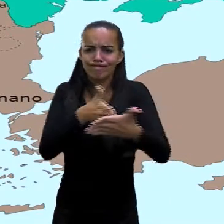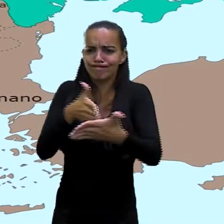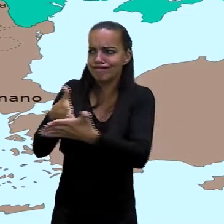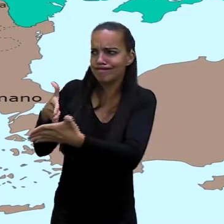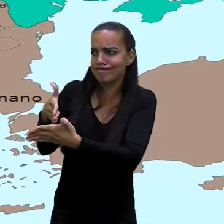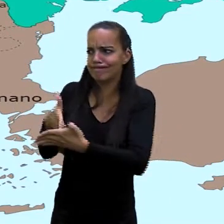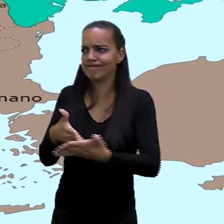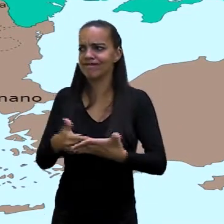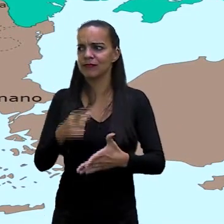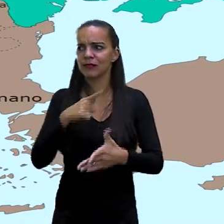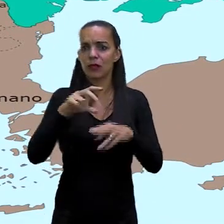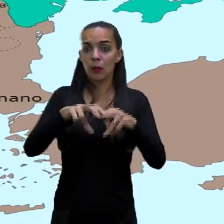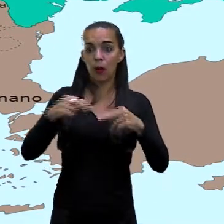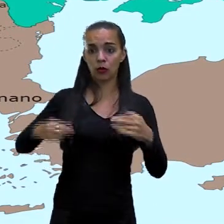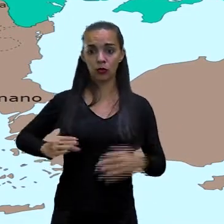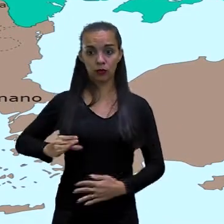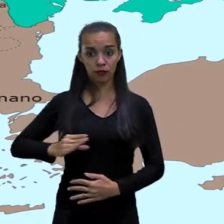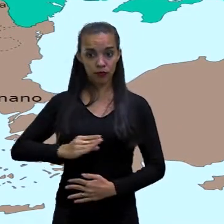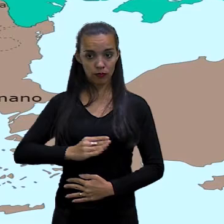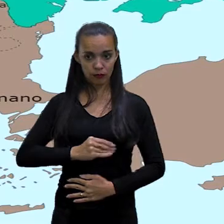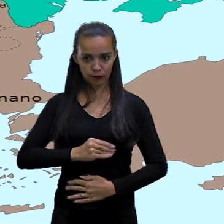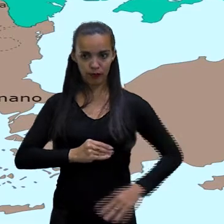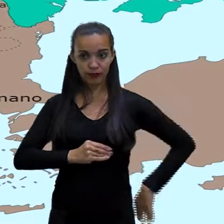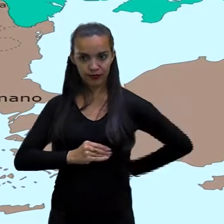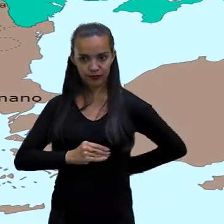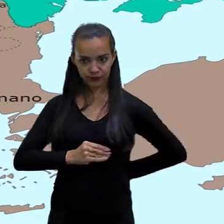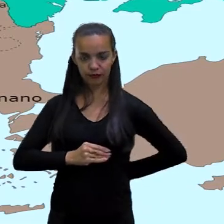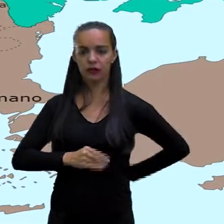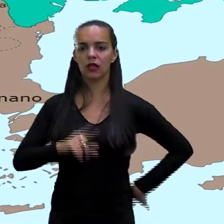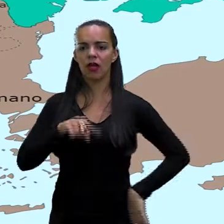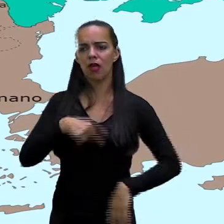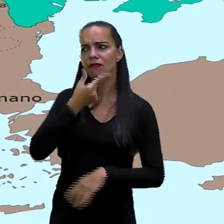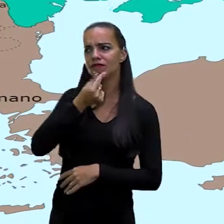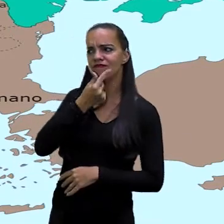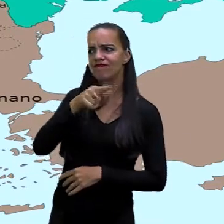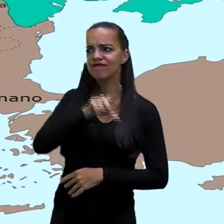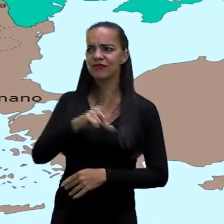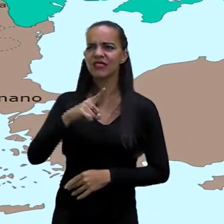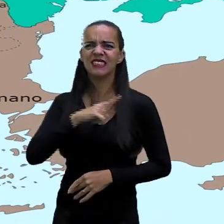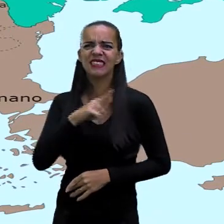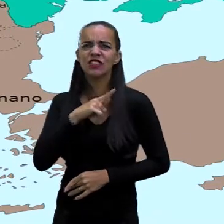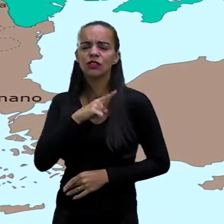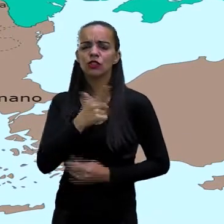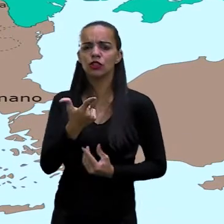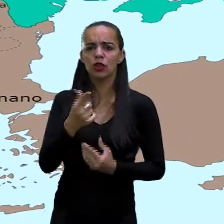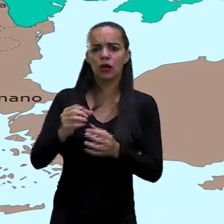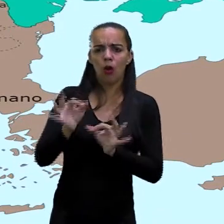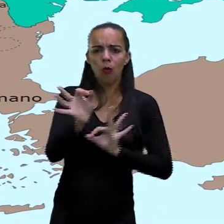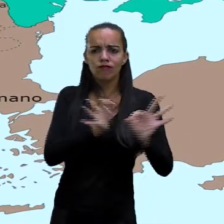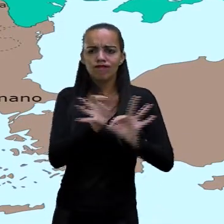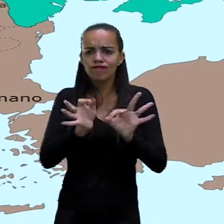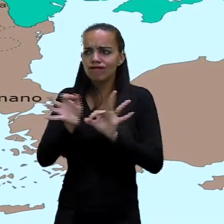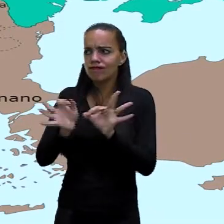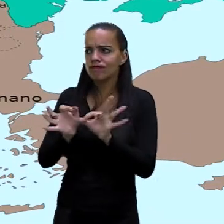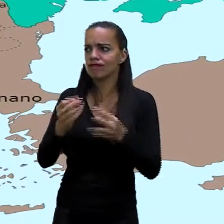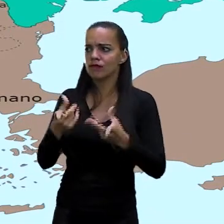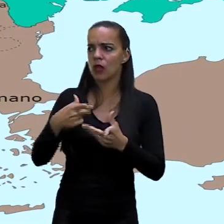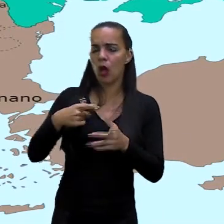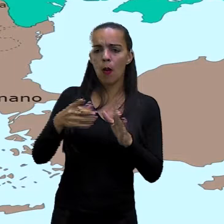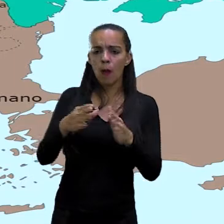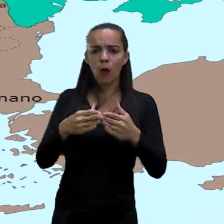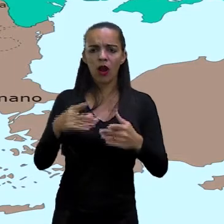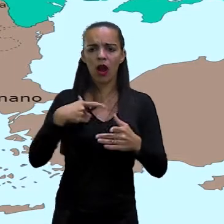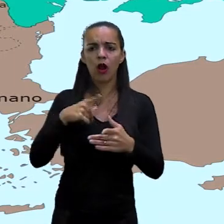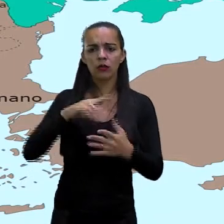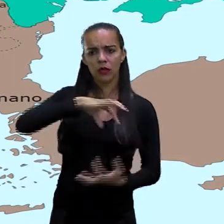continental napoleônico. Esse bloqueio tinha o objetivo de dinamizar a indústria francesa e